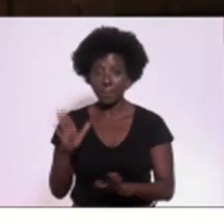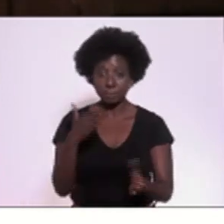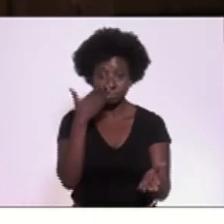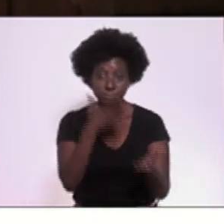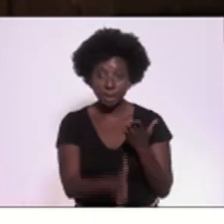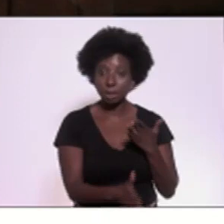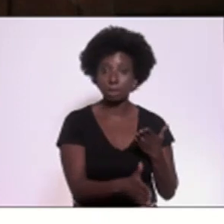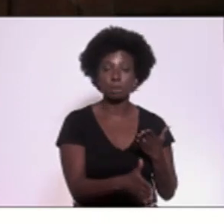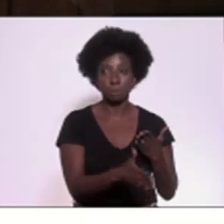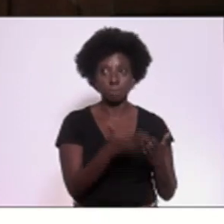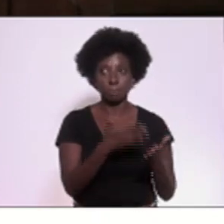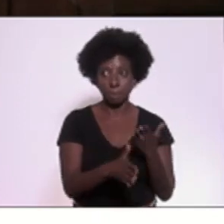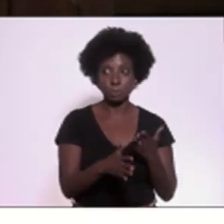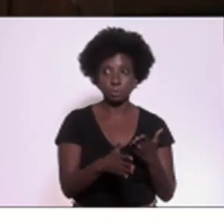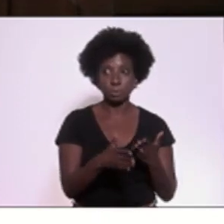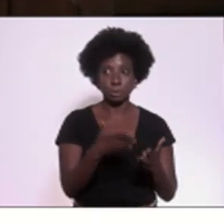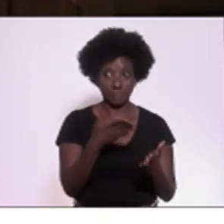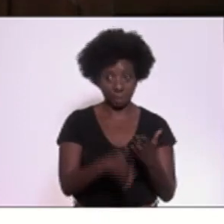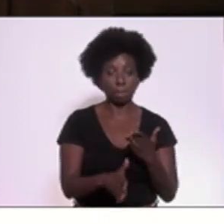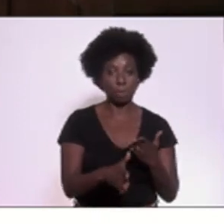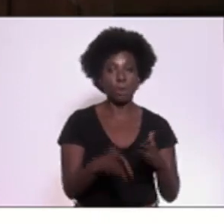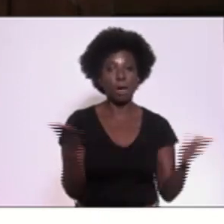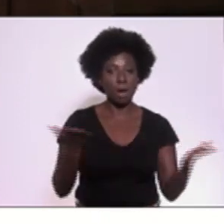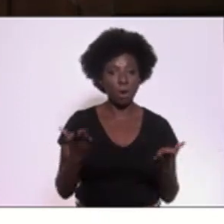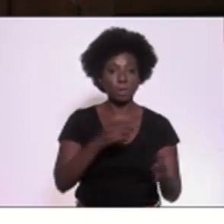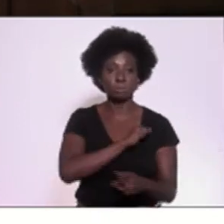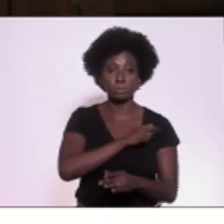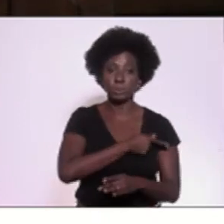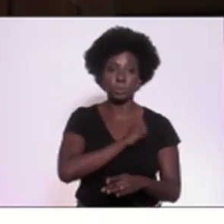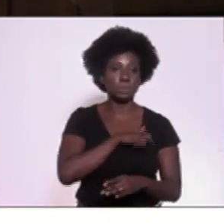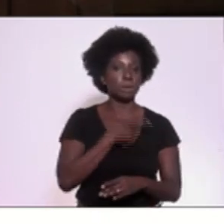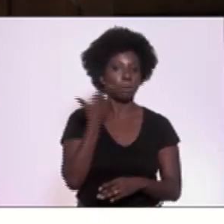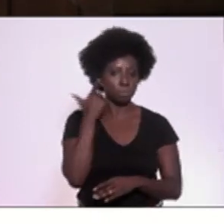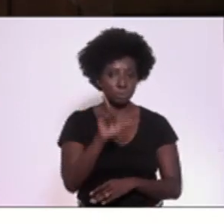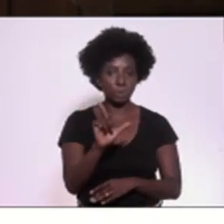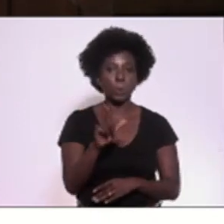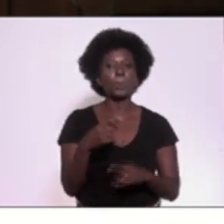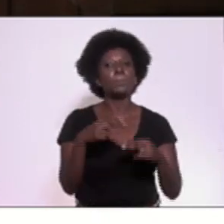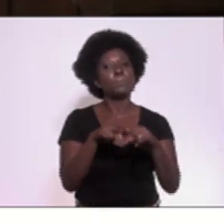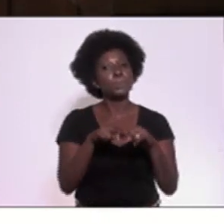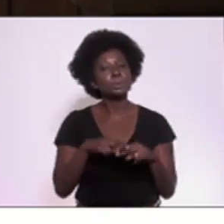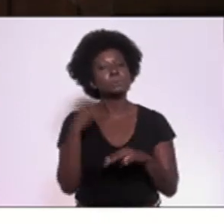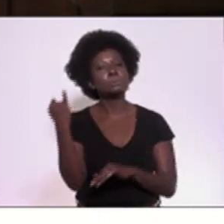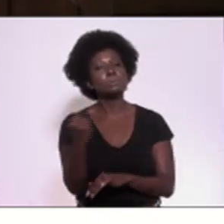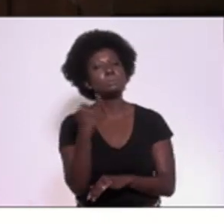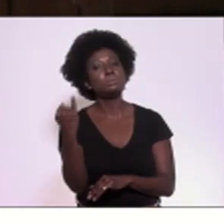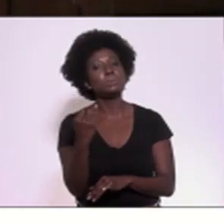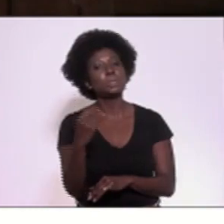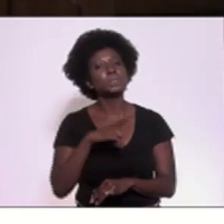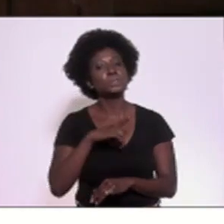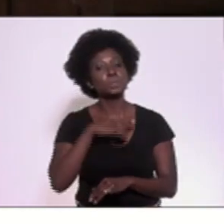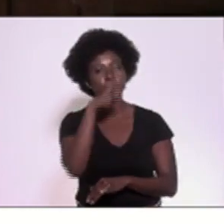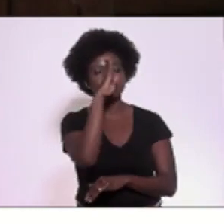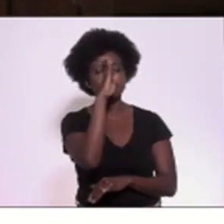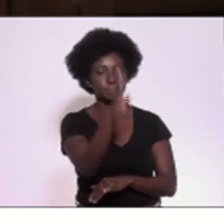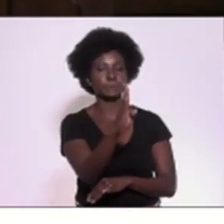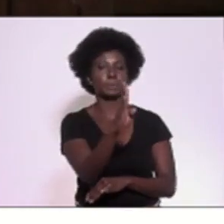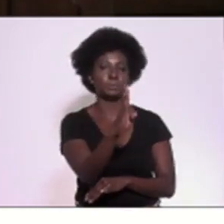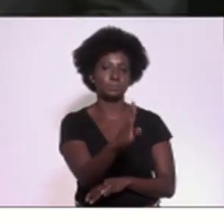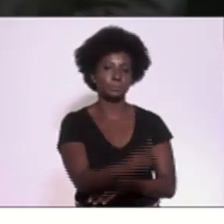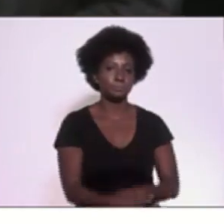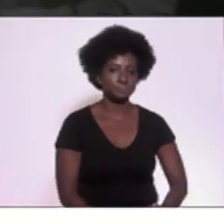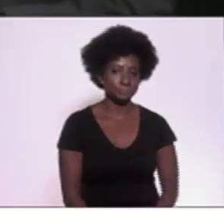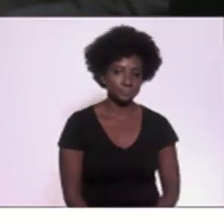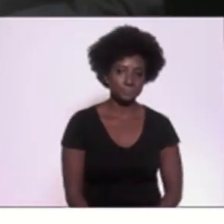Gonçalo. Então, a gente precisa que São Gonçalo, de uma vez por todas, entre no rol de prioridades de políticas públicas do nosso estado. Obrigado,